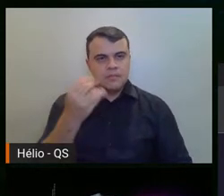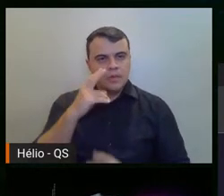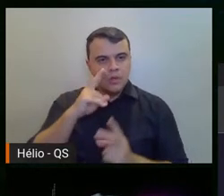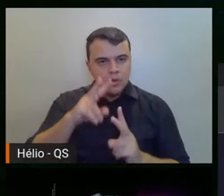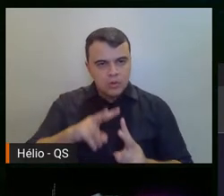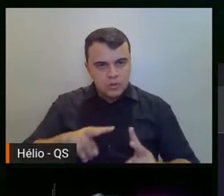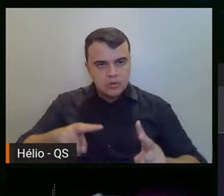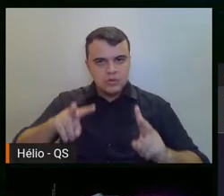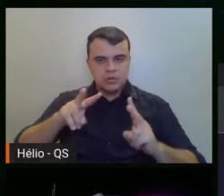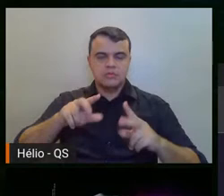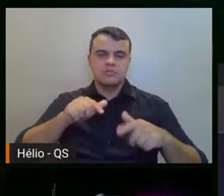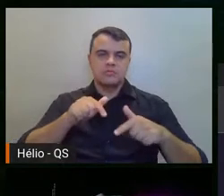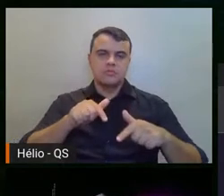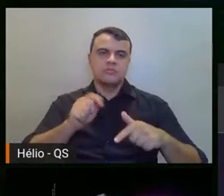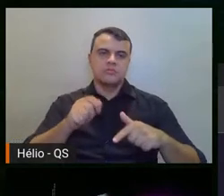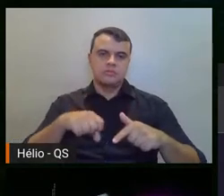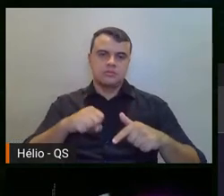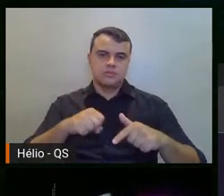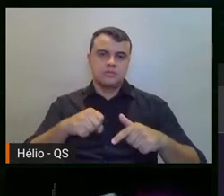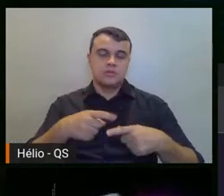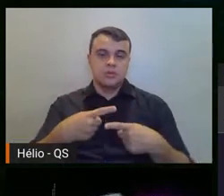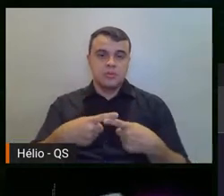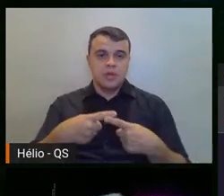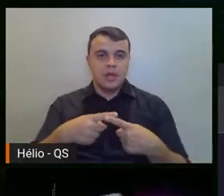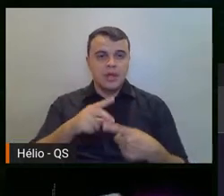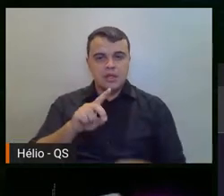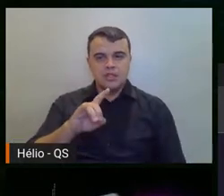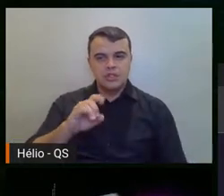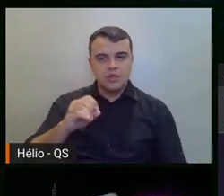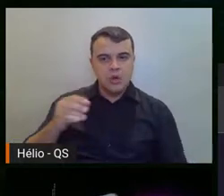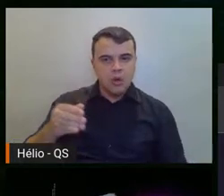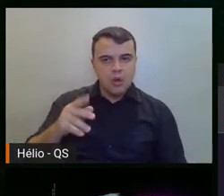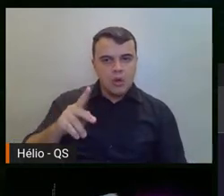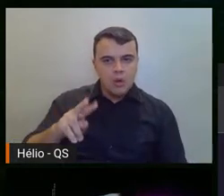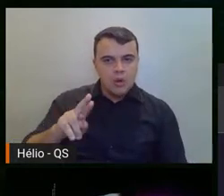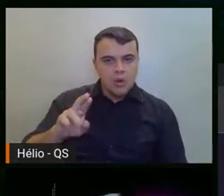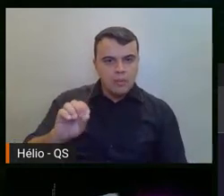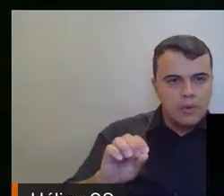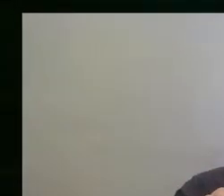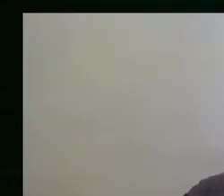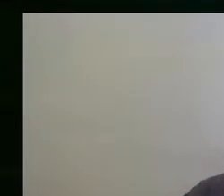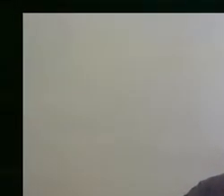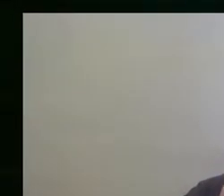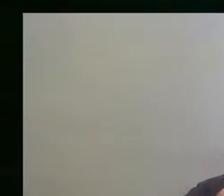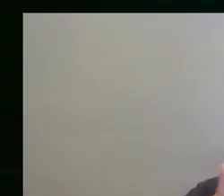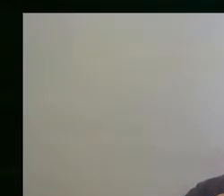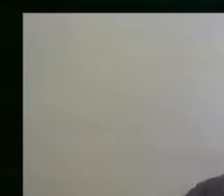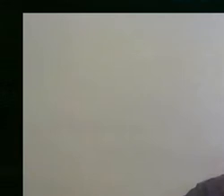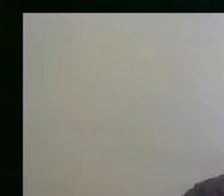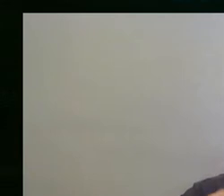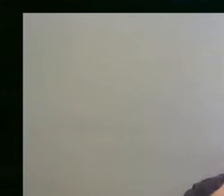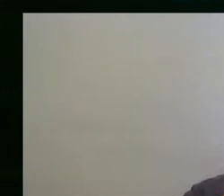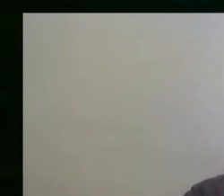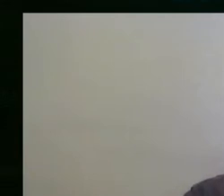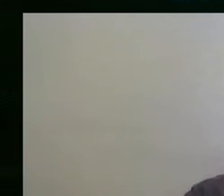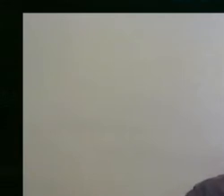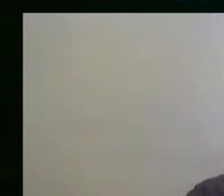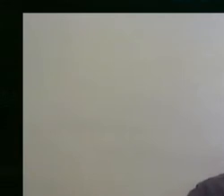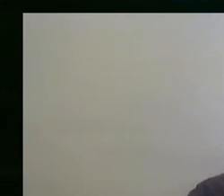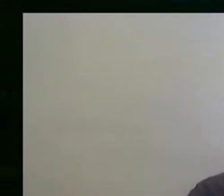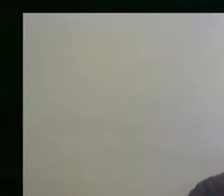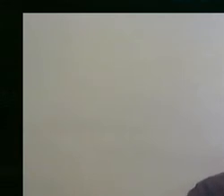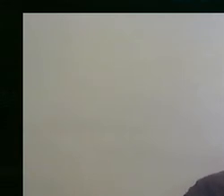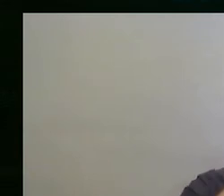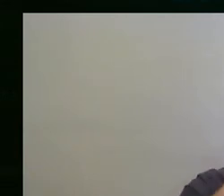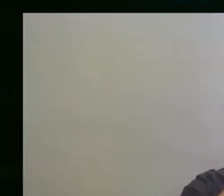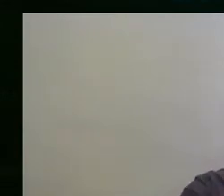para esse mercado assim e o DIU pro ele é isso ele é um lugar onde a gente vai olhar para o mercado e começar a